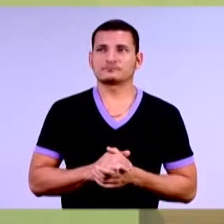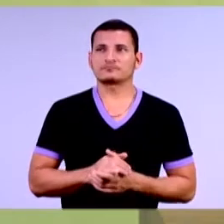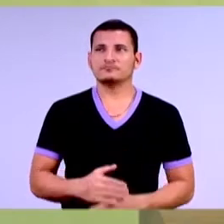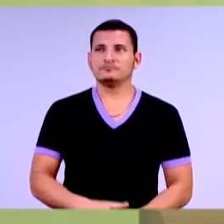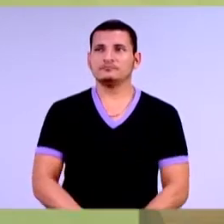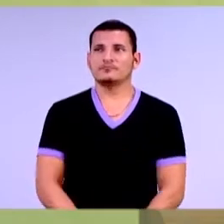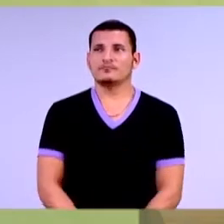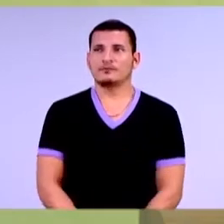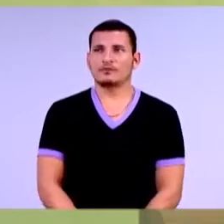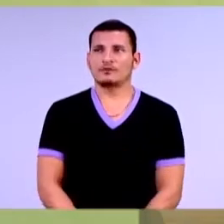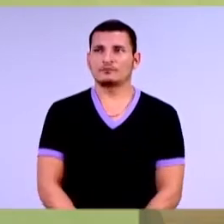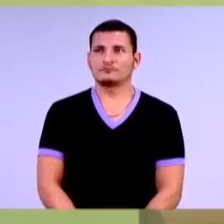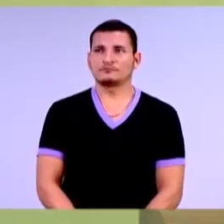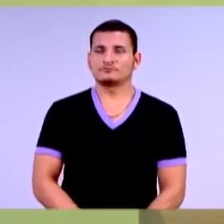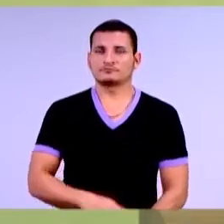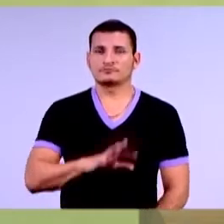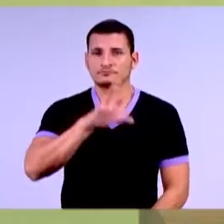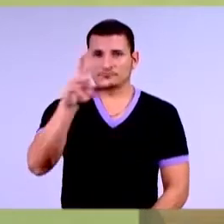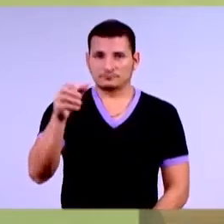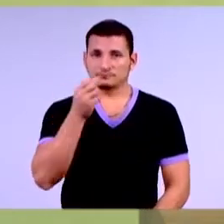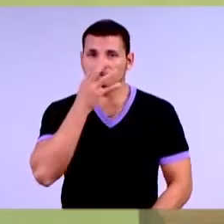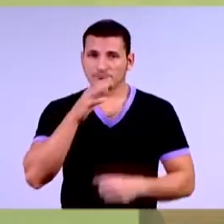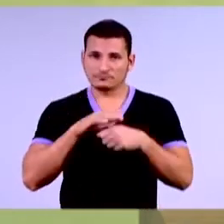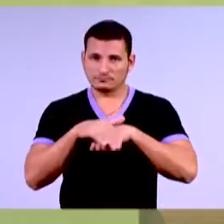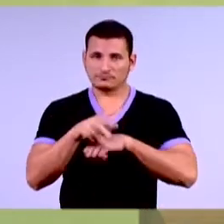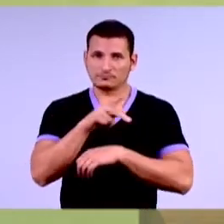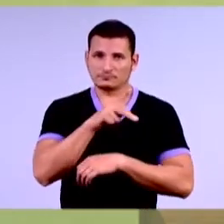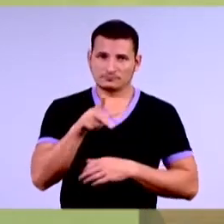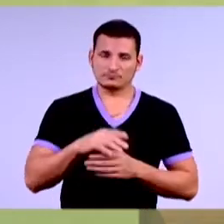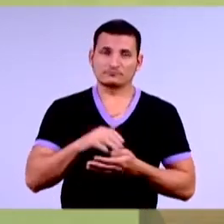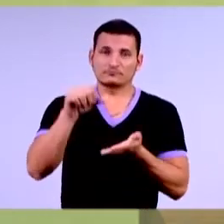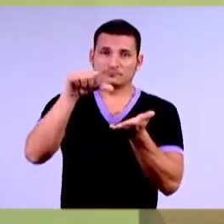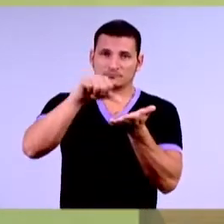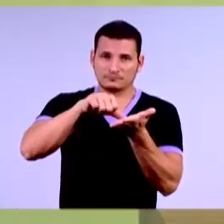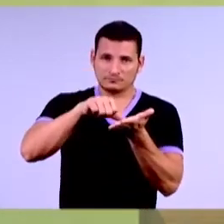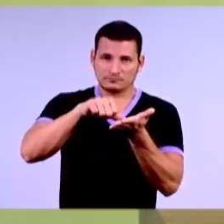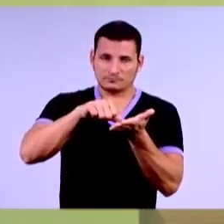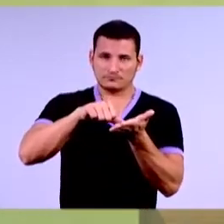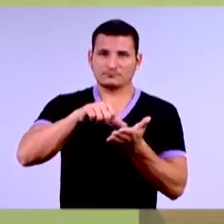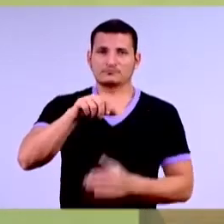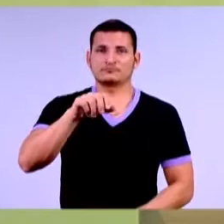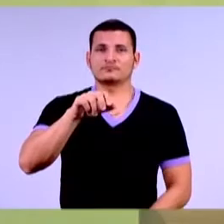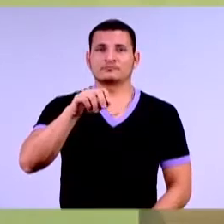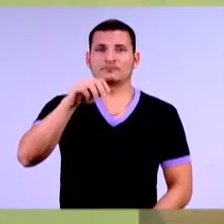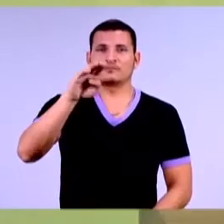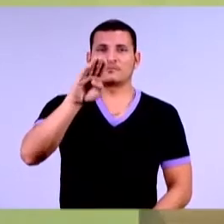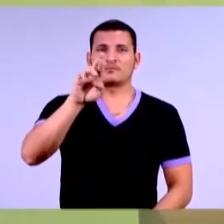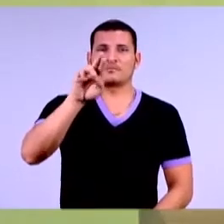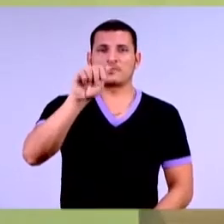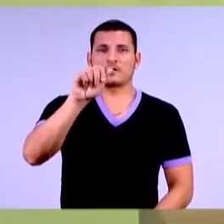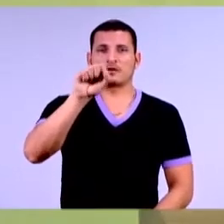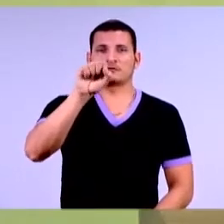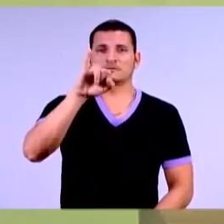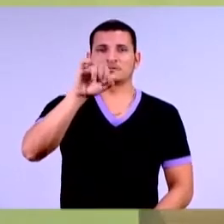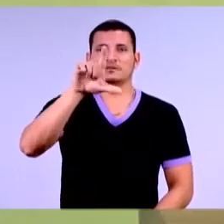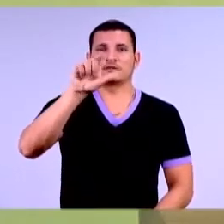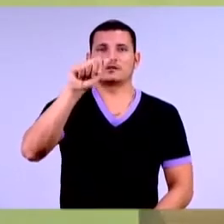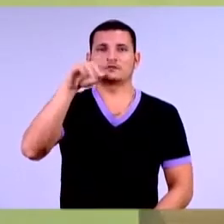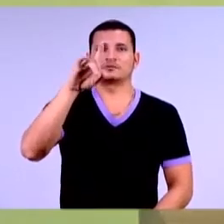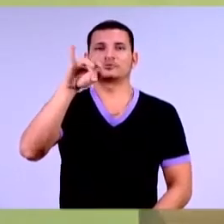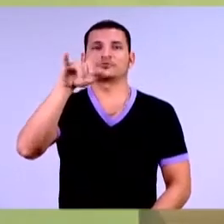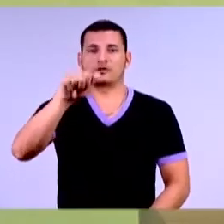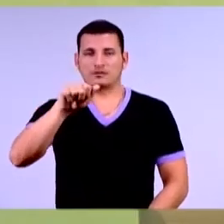aqui olá boa noite professora elisângela eleição do pólo de nova brasilândia e os estudantes estão muito atentos à